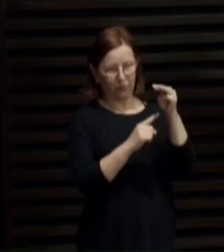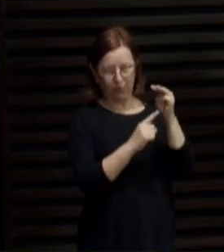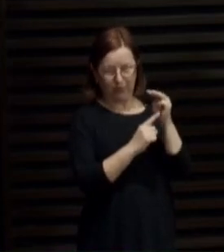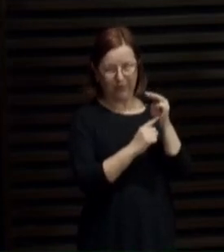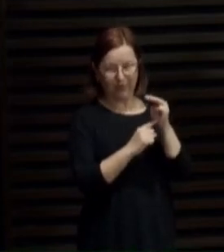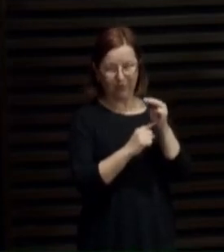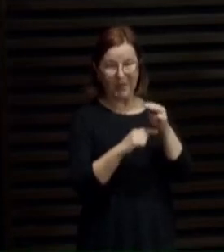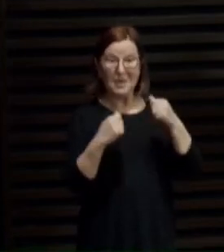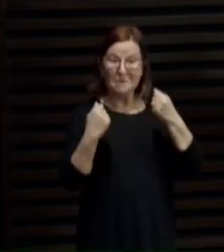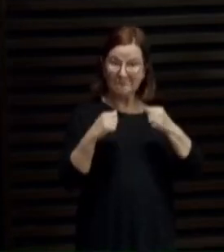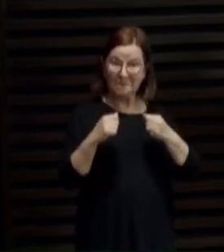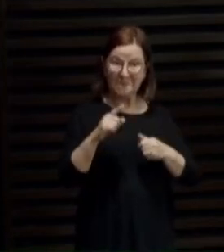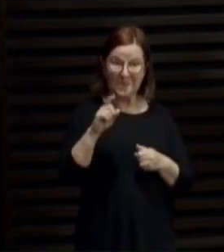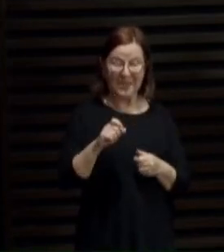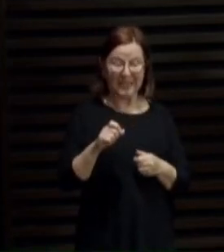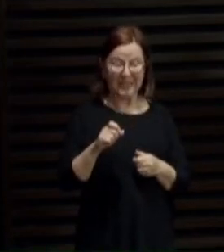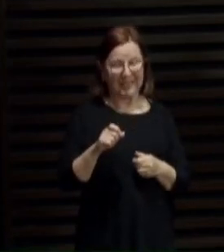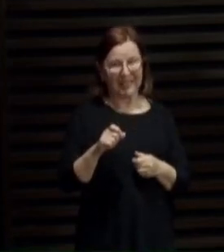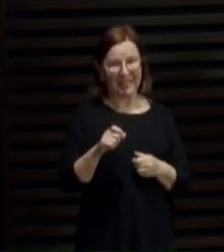As pessoas